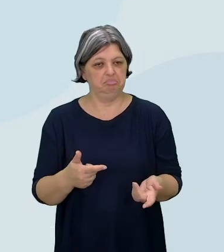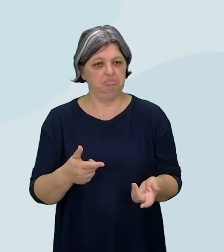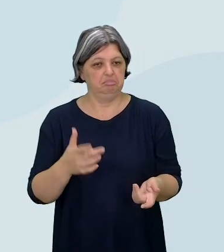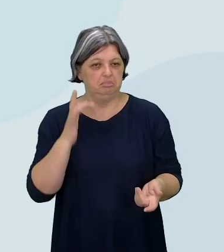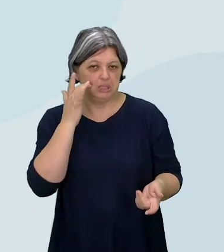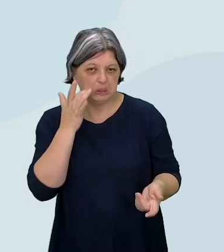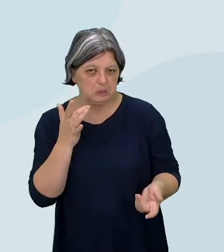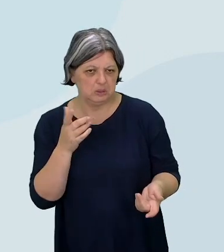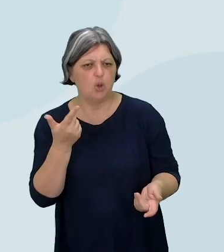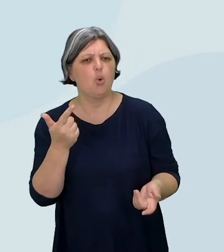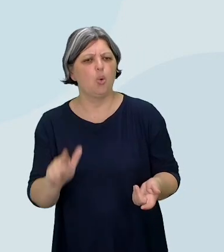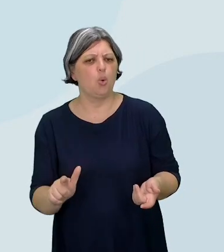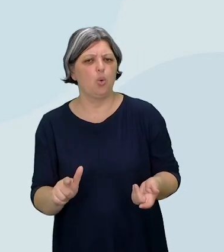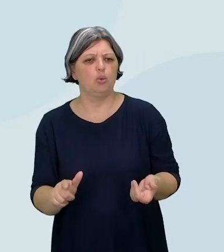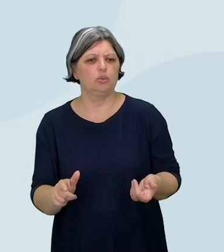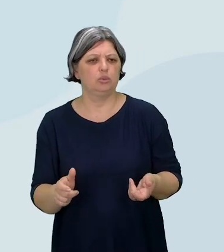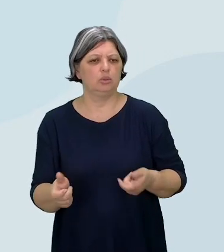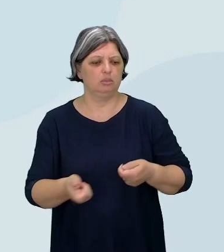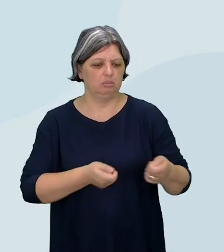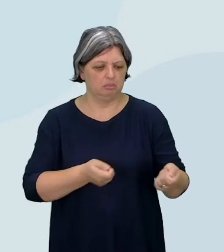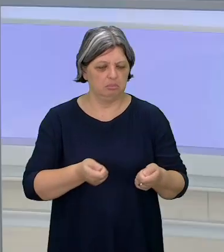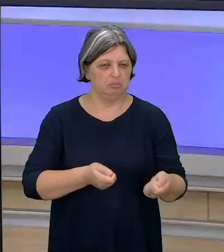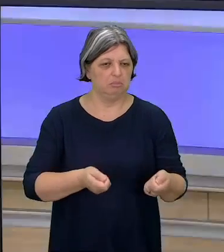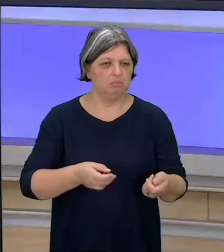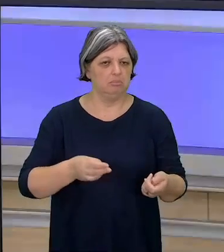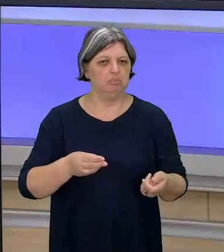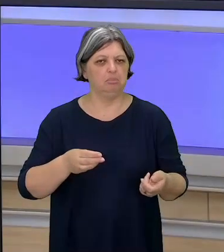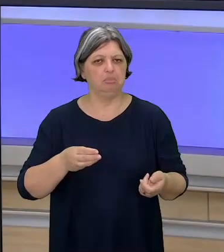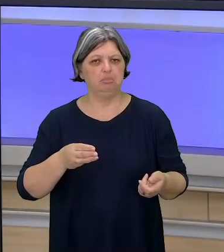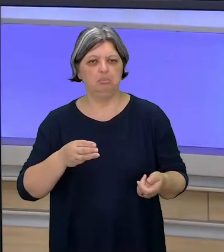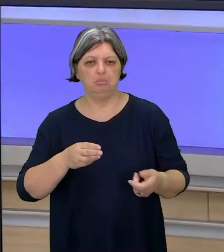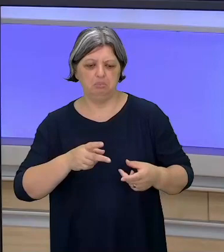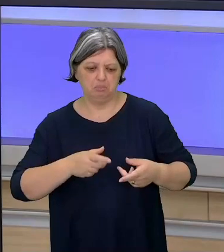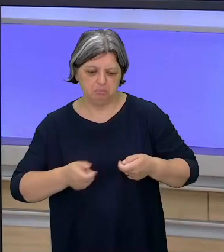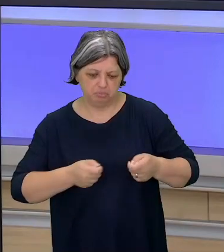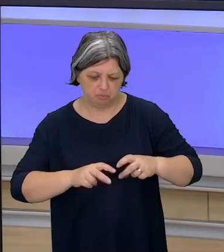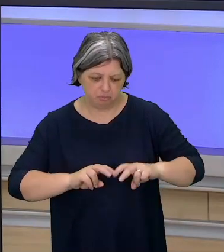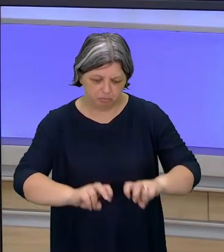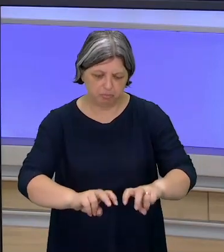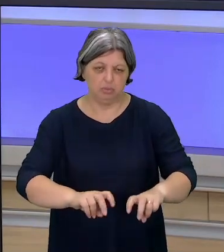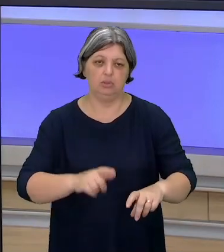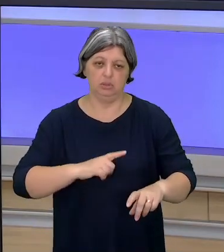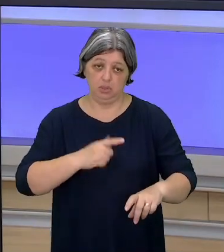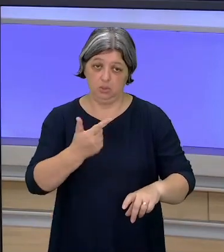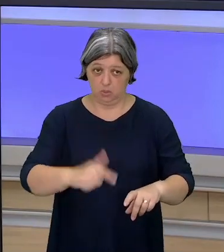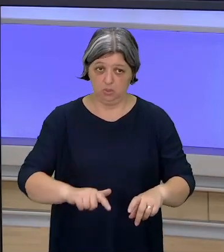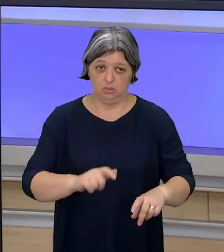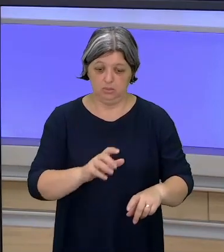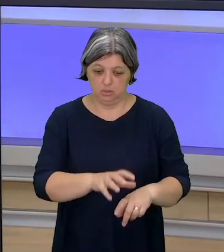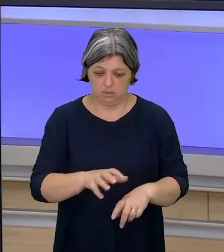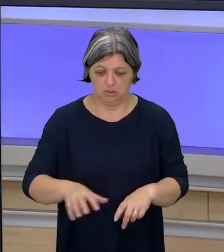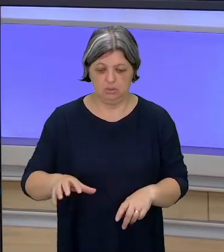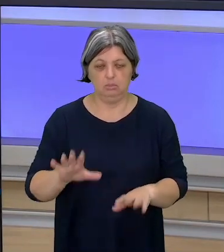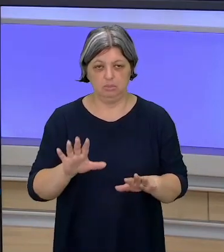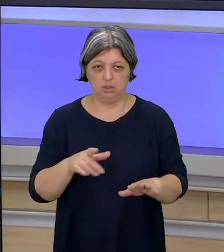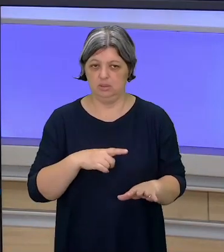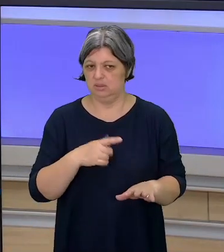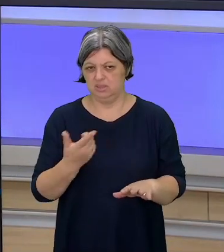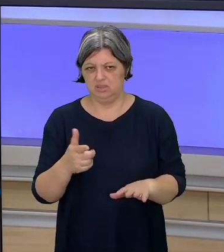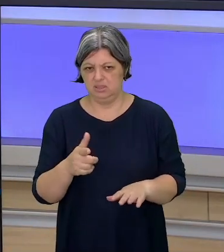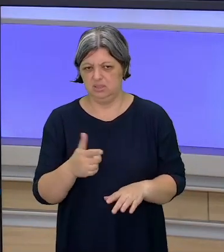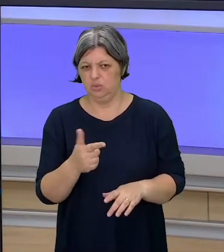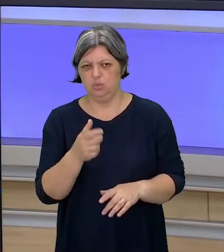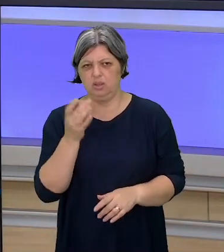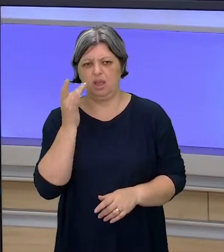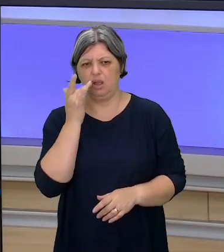outro tipo de mineral que não necessita de mercúrio, tudo bem, você tem ponto de extração, mas se esse ponto de extração não é de